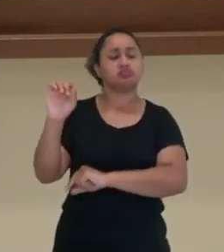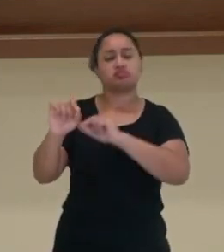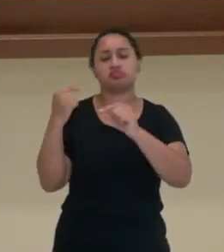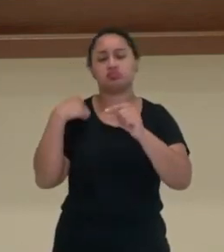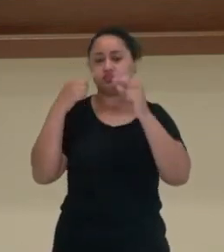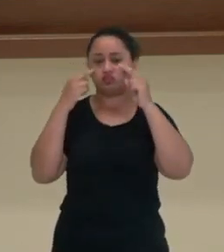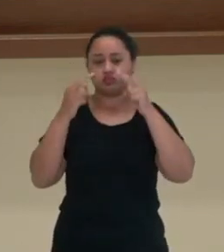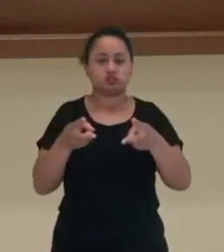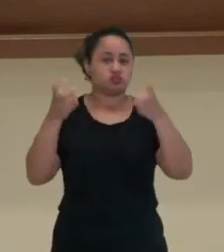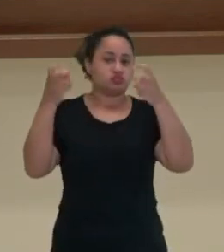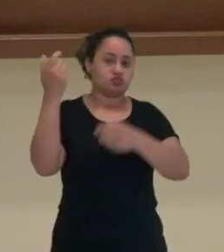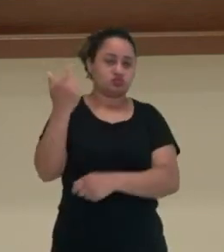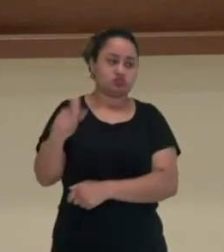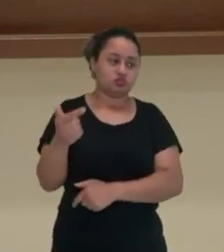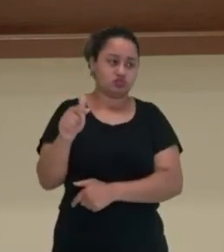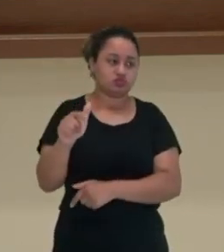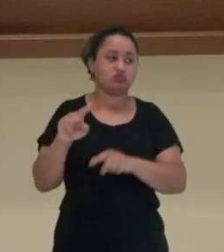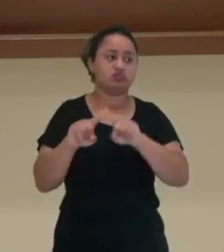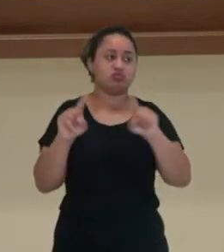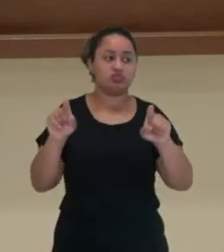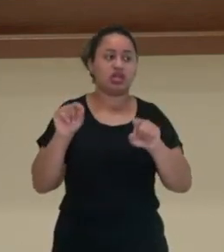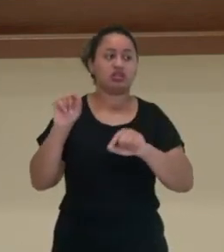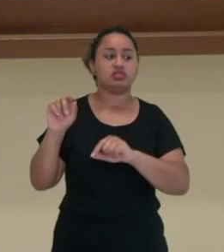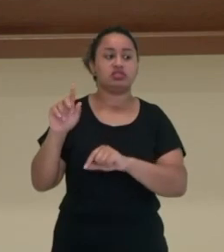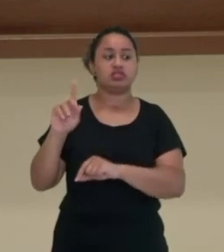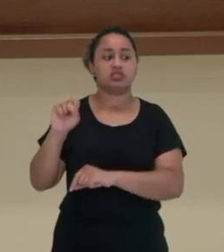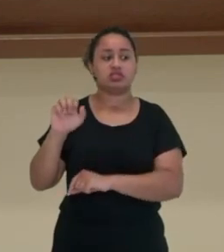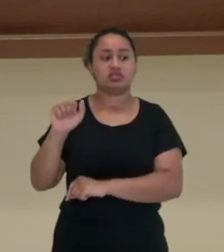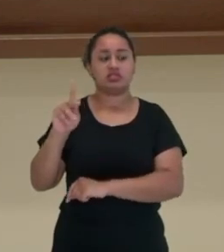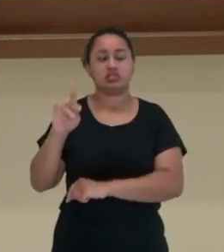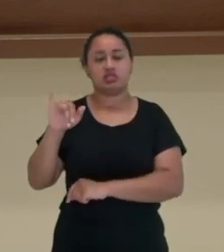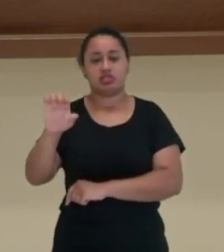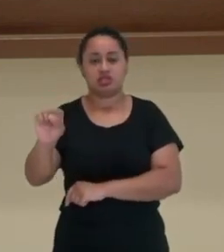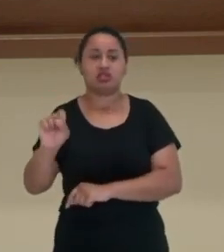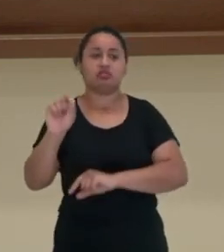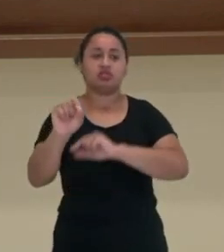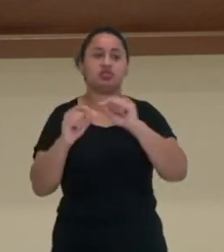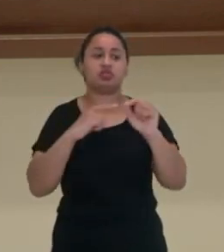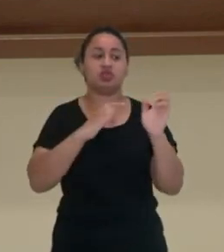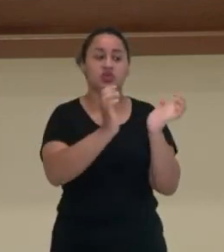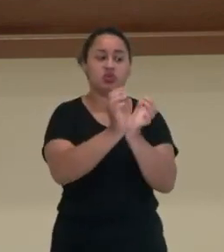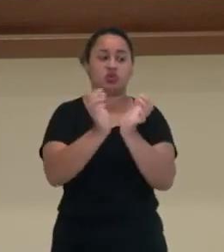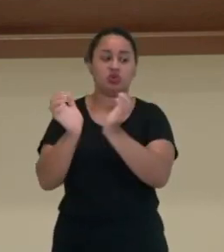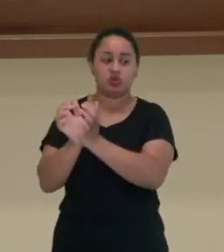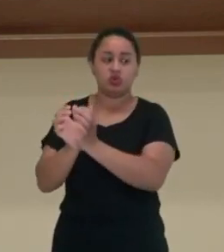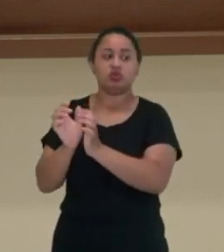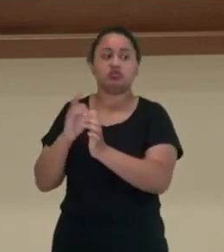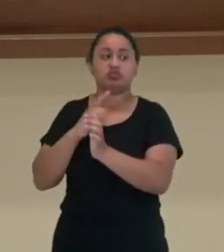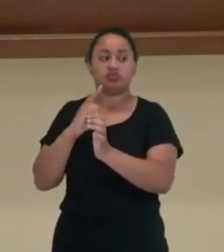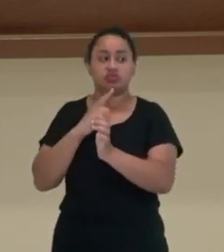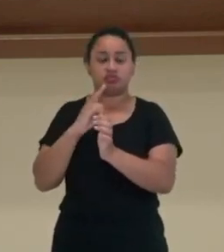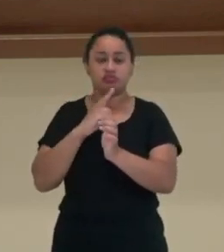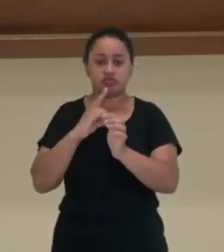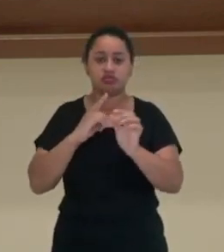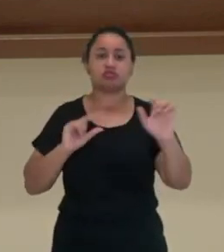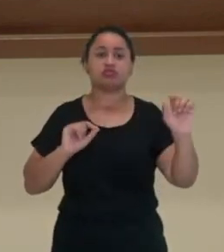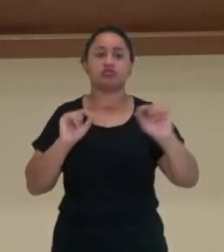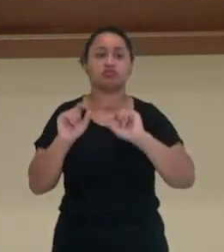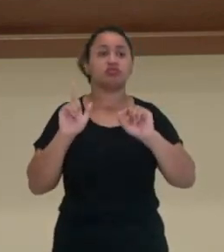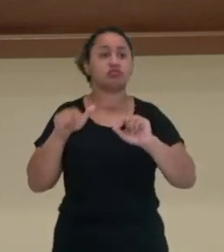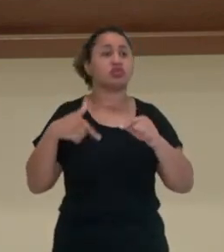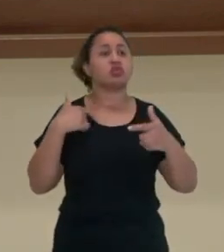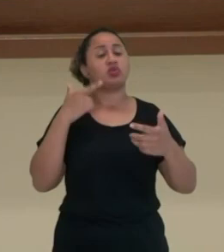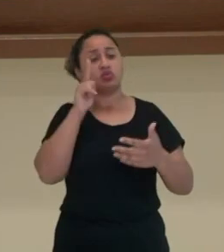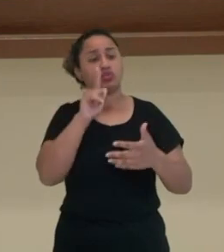visão, mas o Homo sapiens, tá? A espécie Homo sapiens teria dois grupos, a sapiens e a neanderthalensis, que